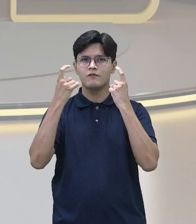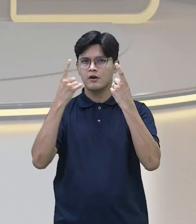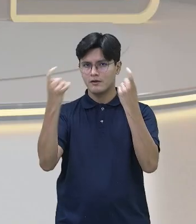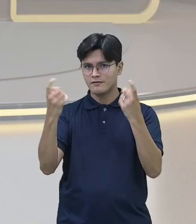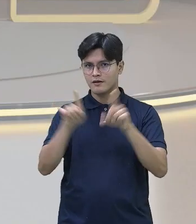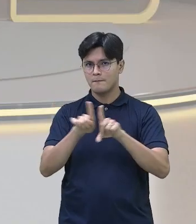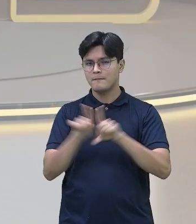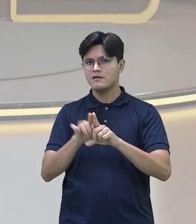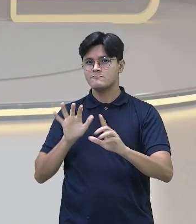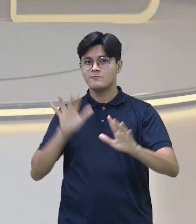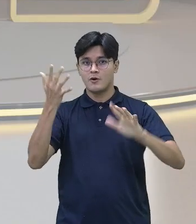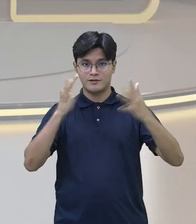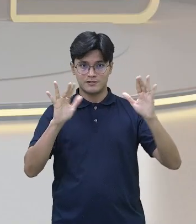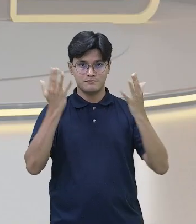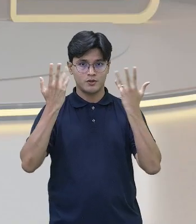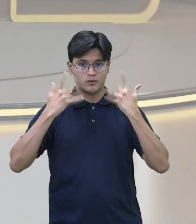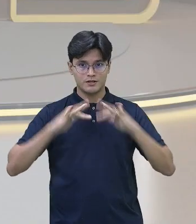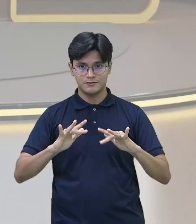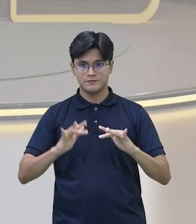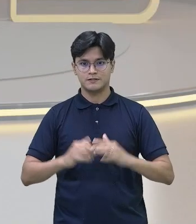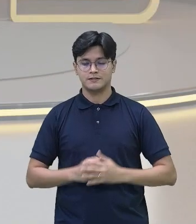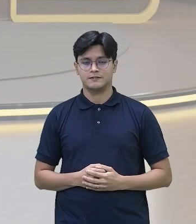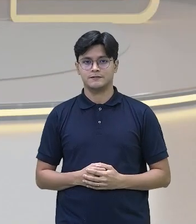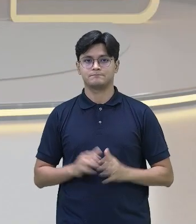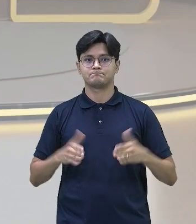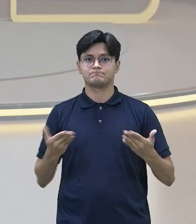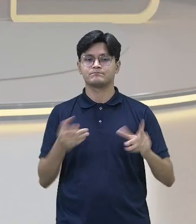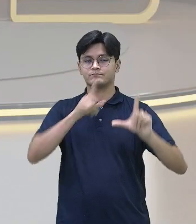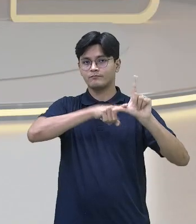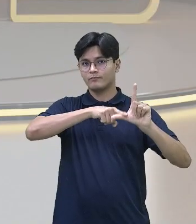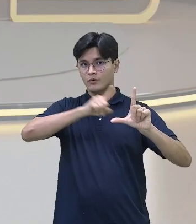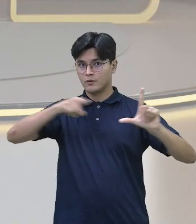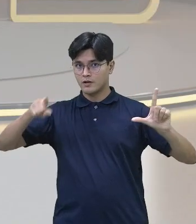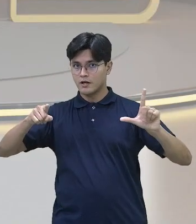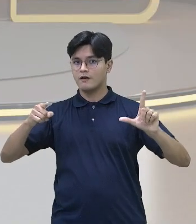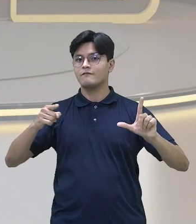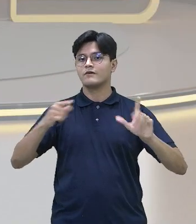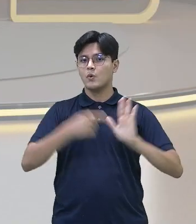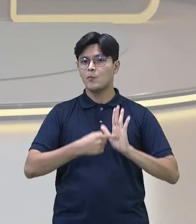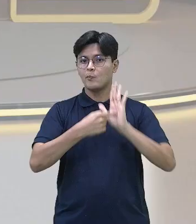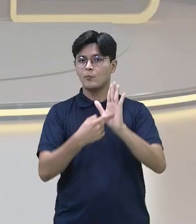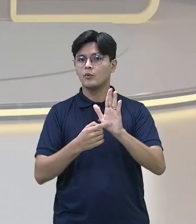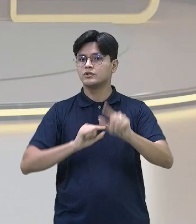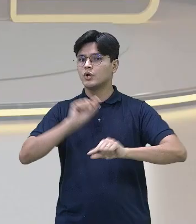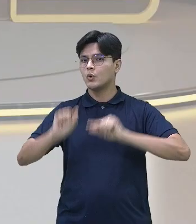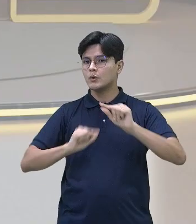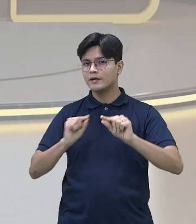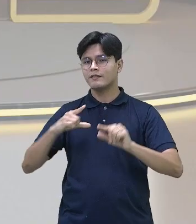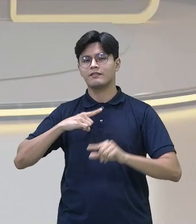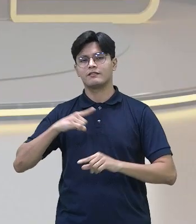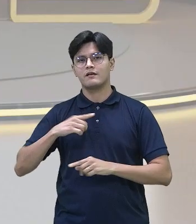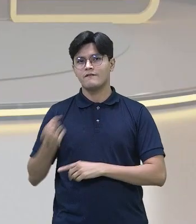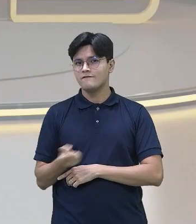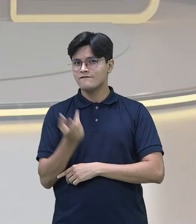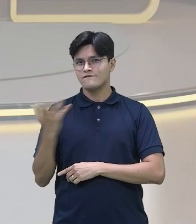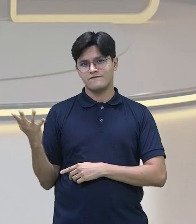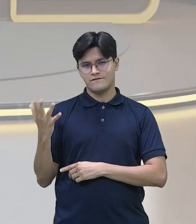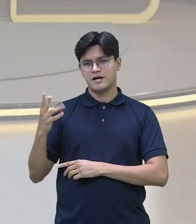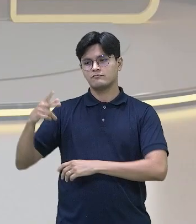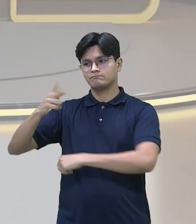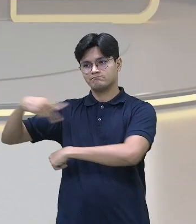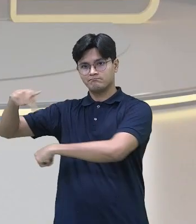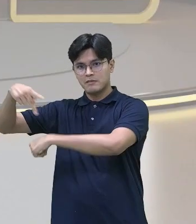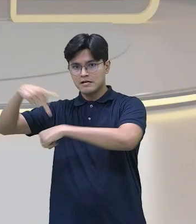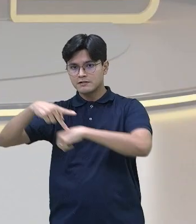a predominância de fluxos de países andinos para o Brasil, Chile, Argentina, por exemplo, tá? E da Venezuela